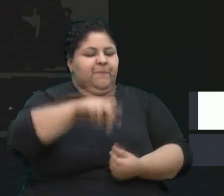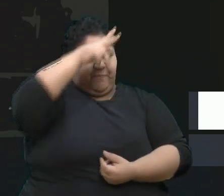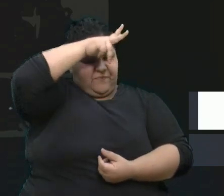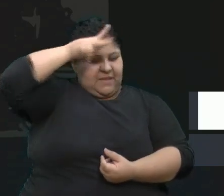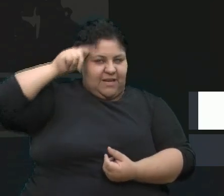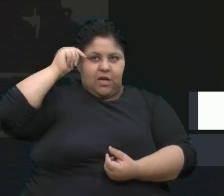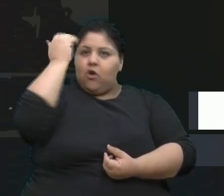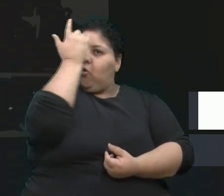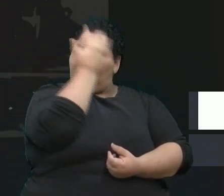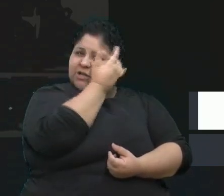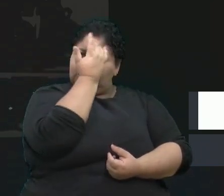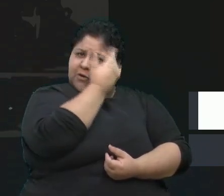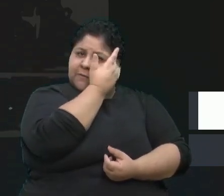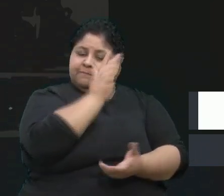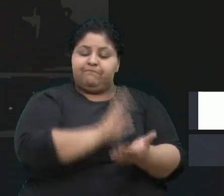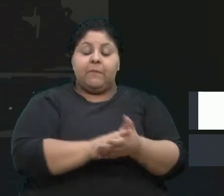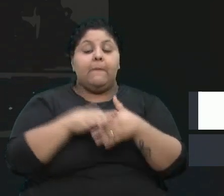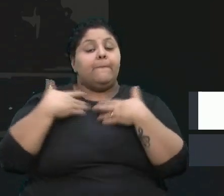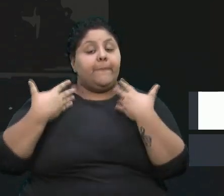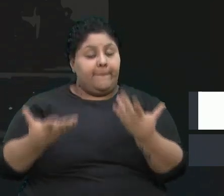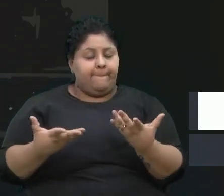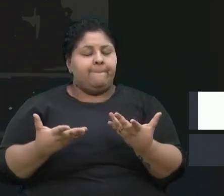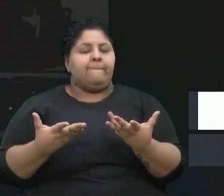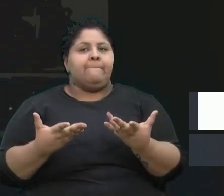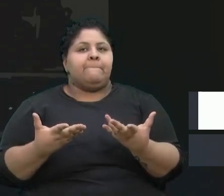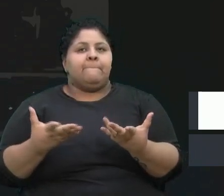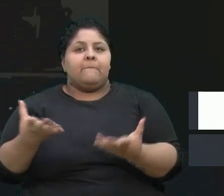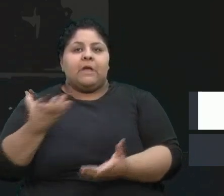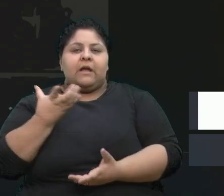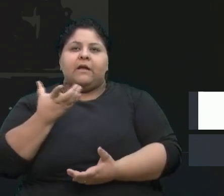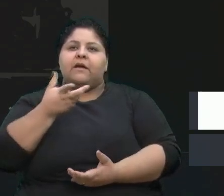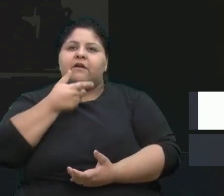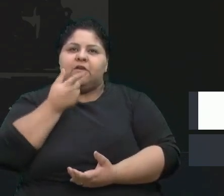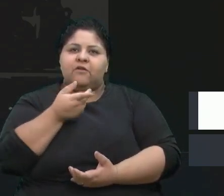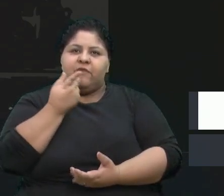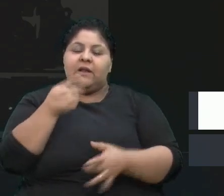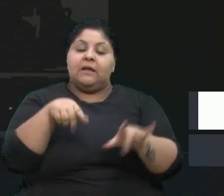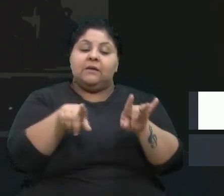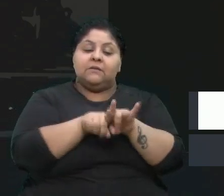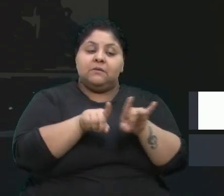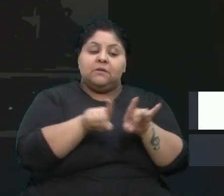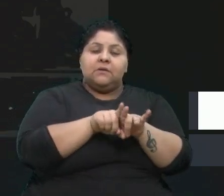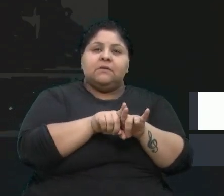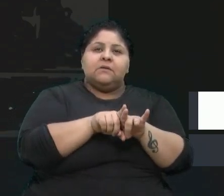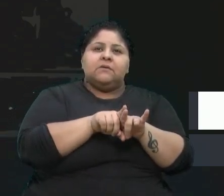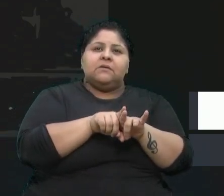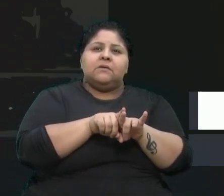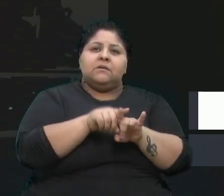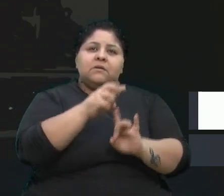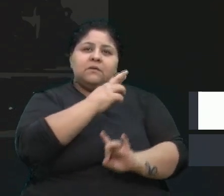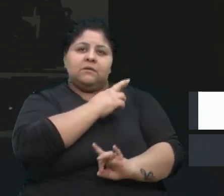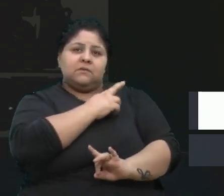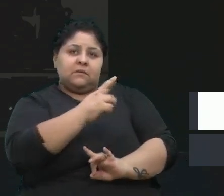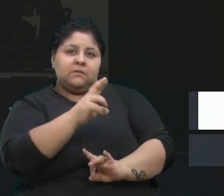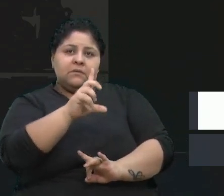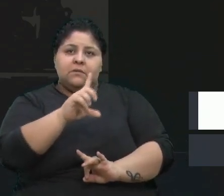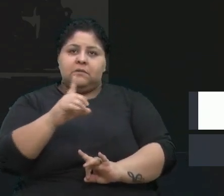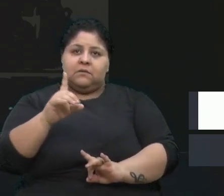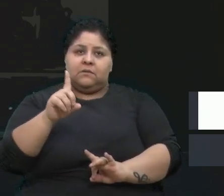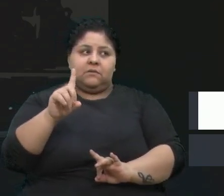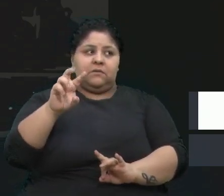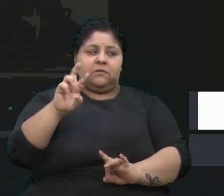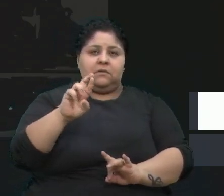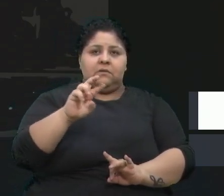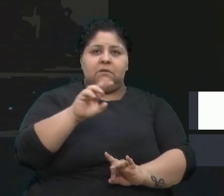Adiló. Bem, e eu quero dizer, então, aqui também, em nome da doutora Eveline